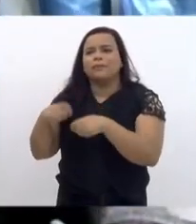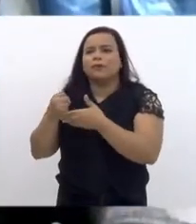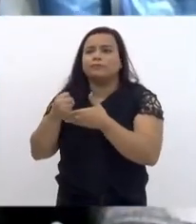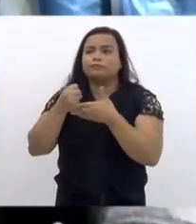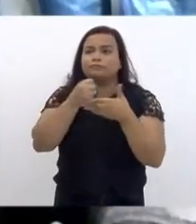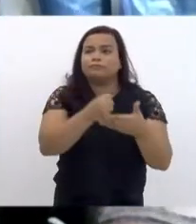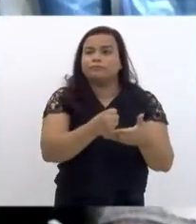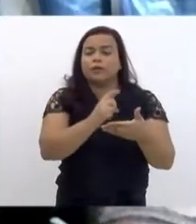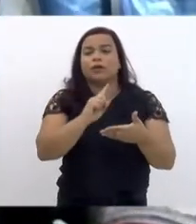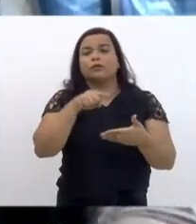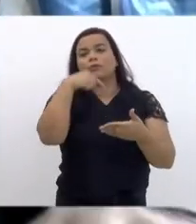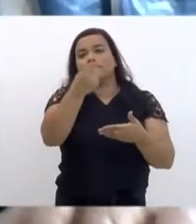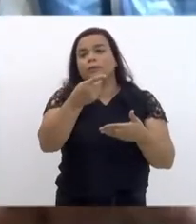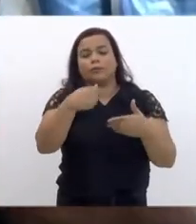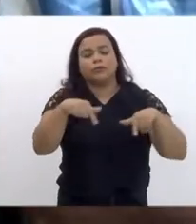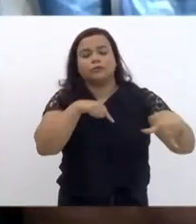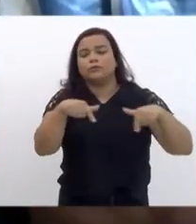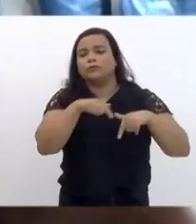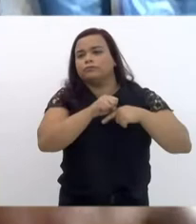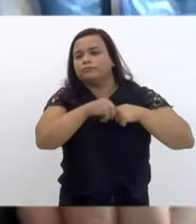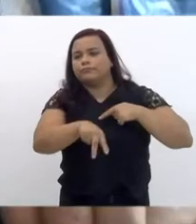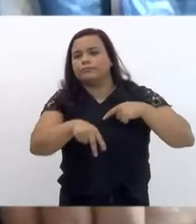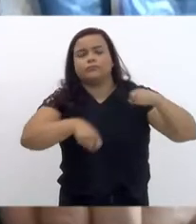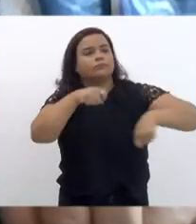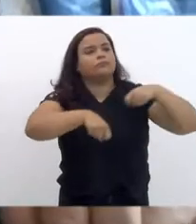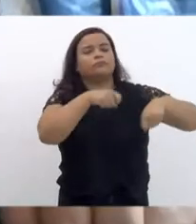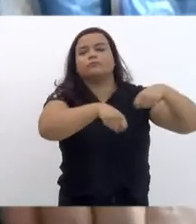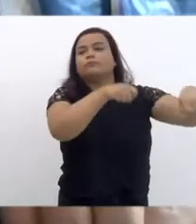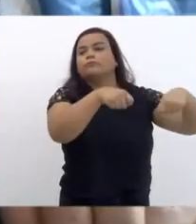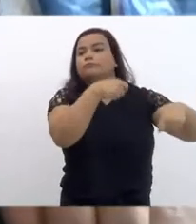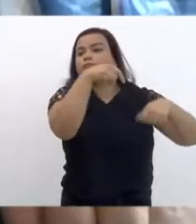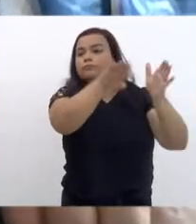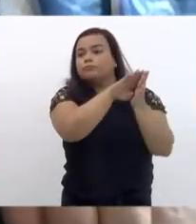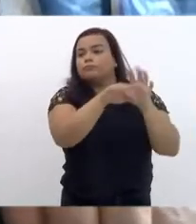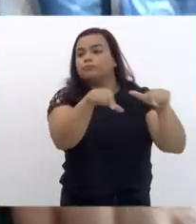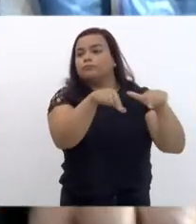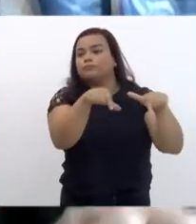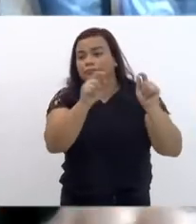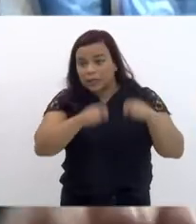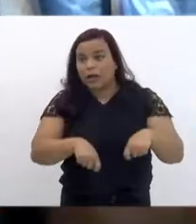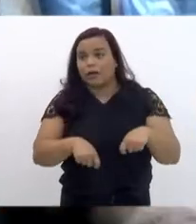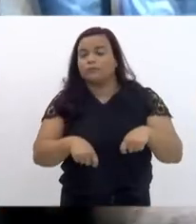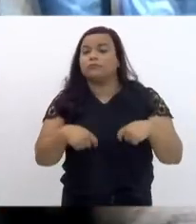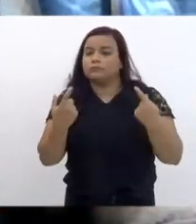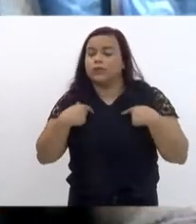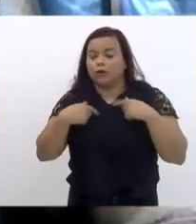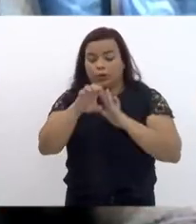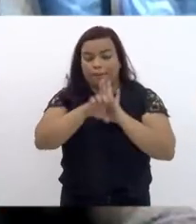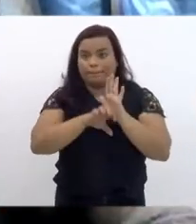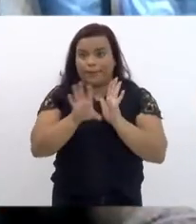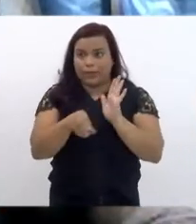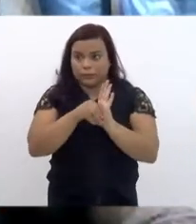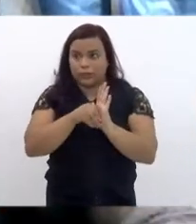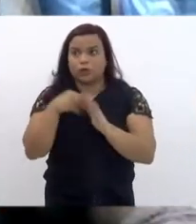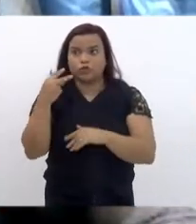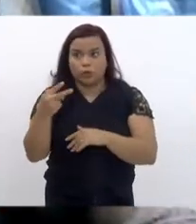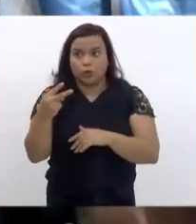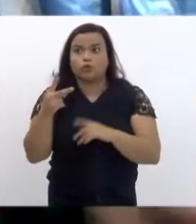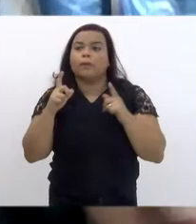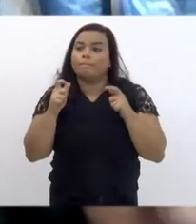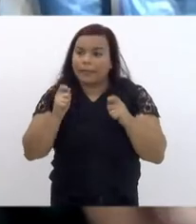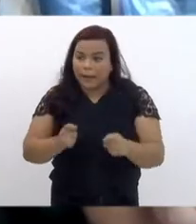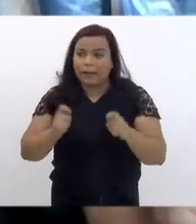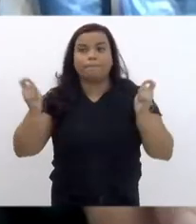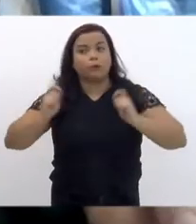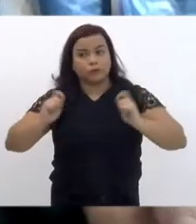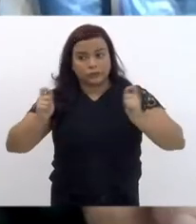trabalho. Então, a minha subemenda, a 2, mantém a possibilidade de suspensão, mas